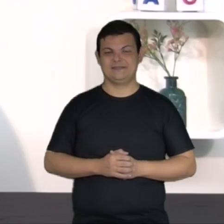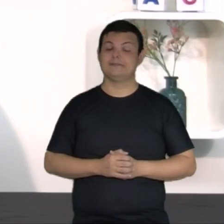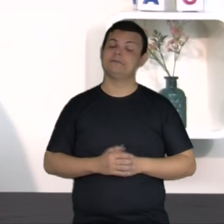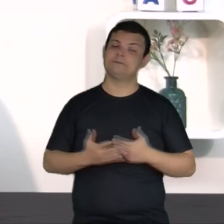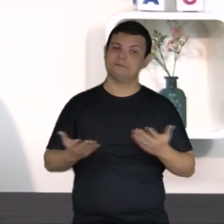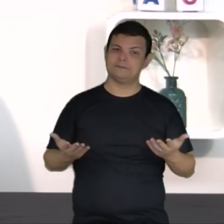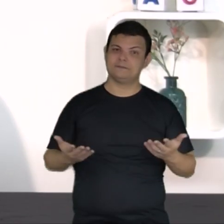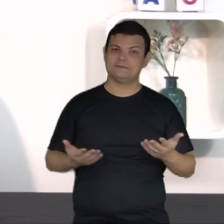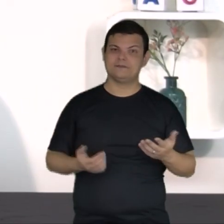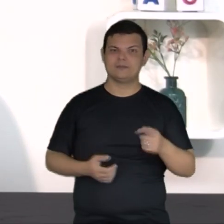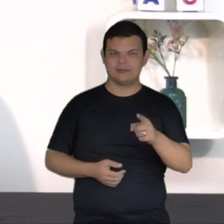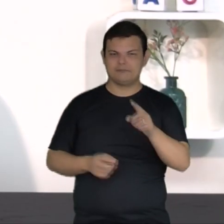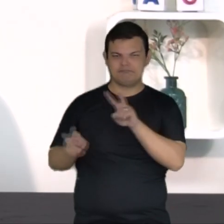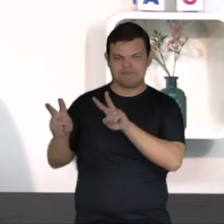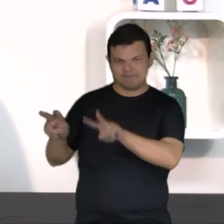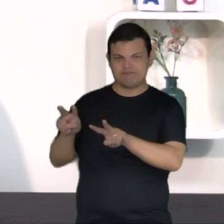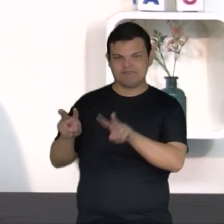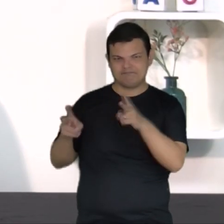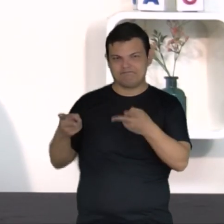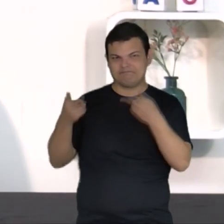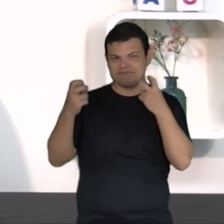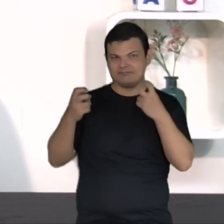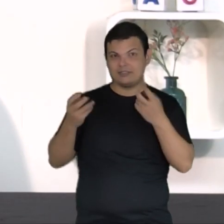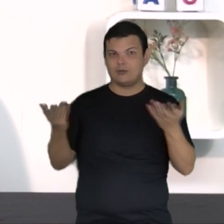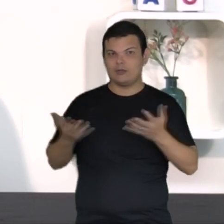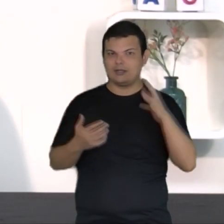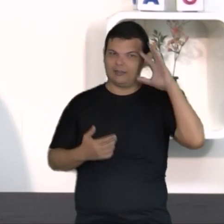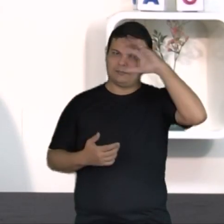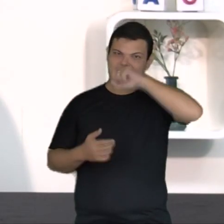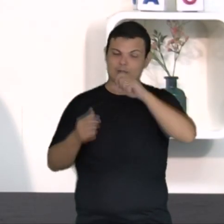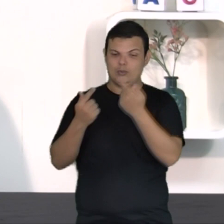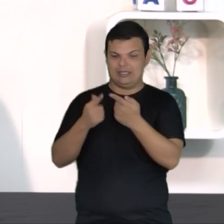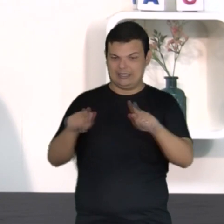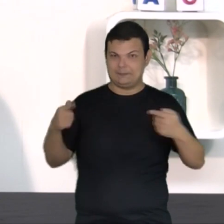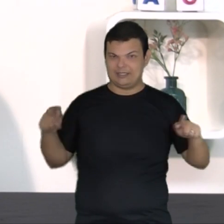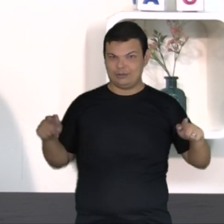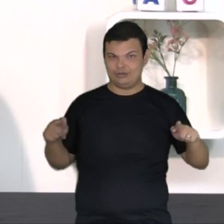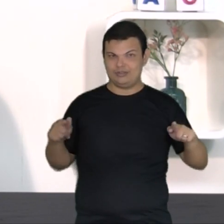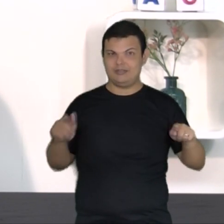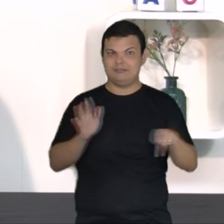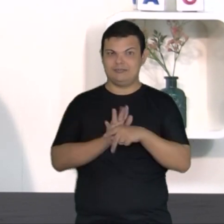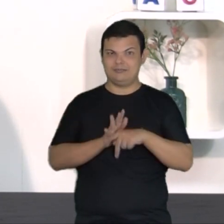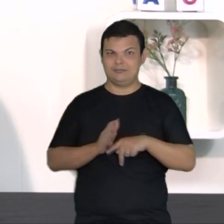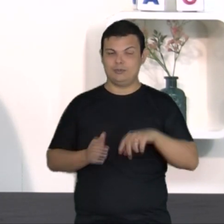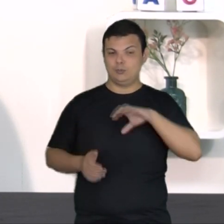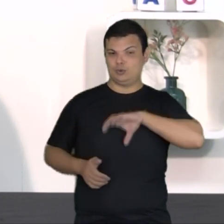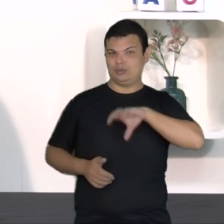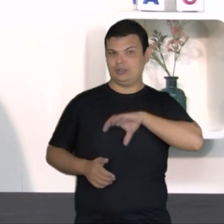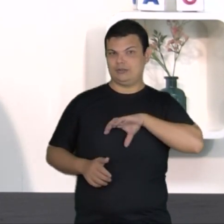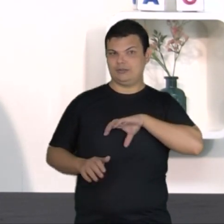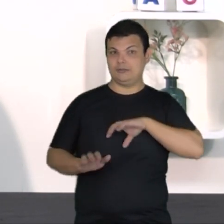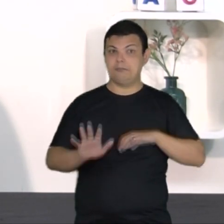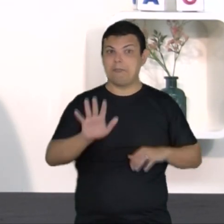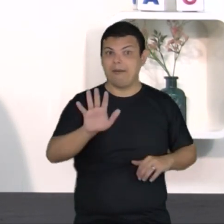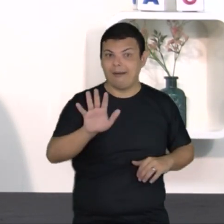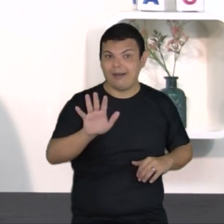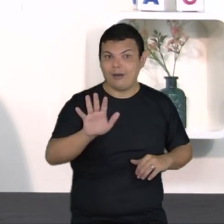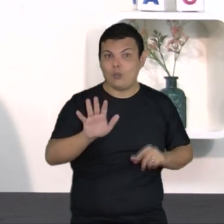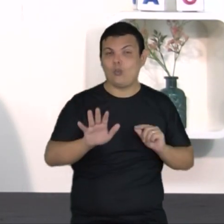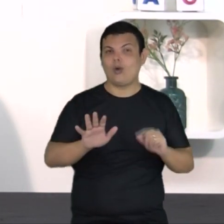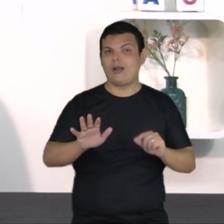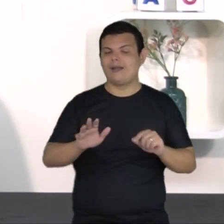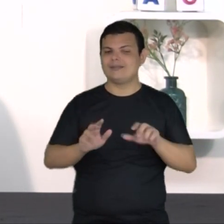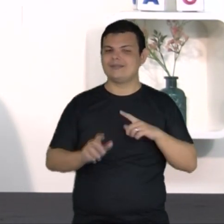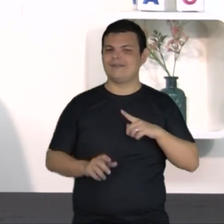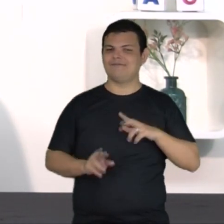Bom, galera, como vocês viram, agora chegou a hora de nós estudarmos gramática da língua portuguesa. Mas, dessa vez, eu vou